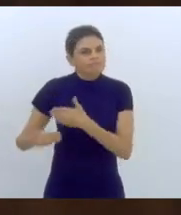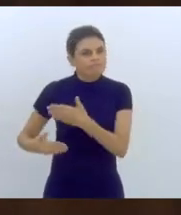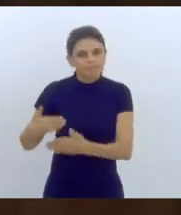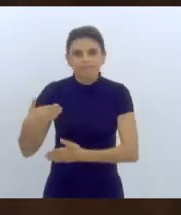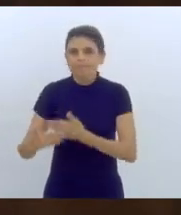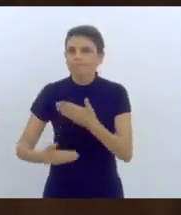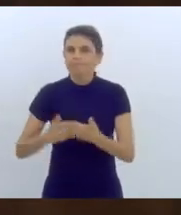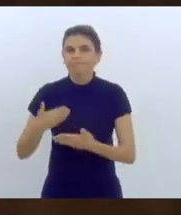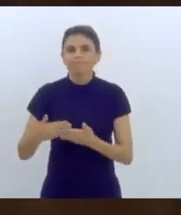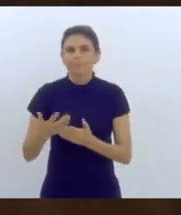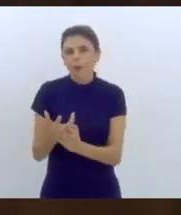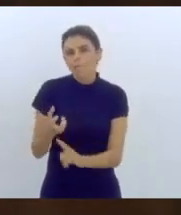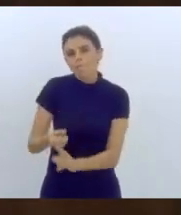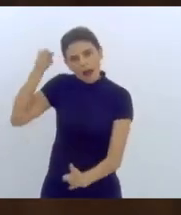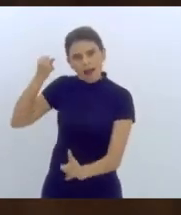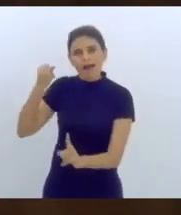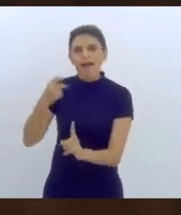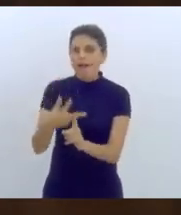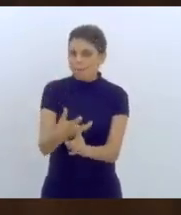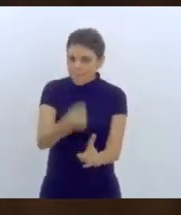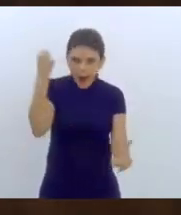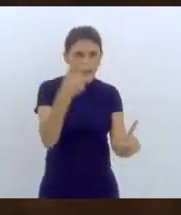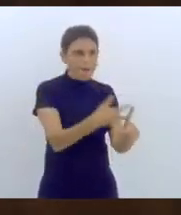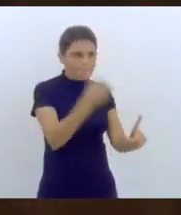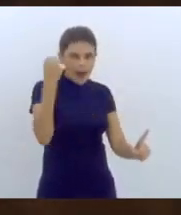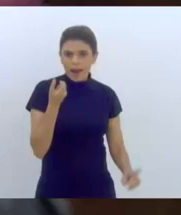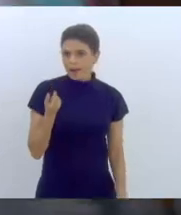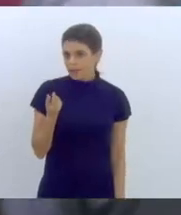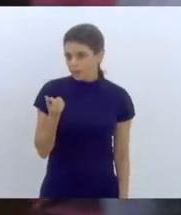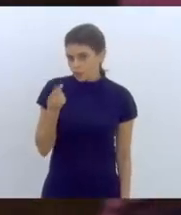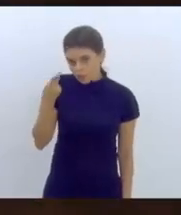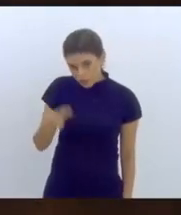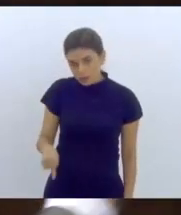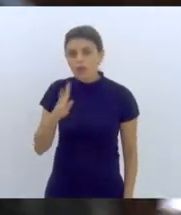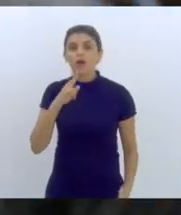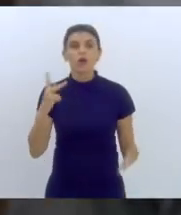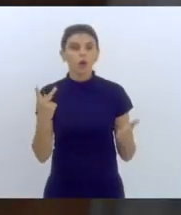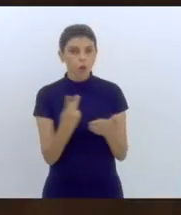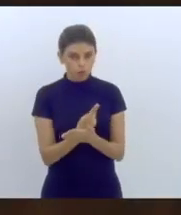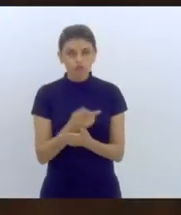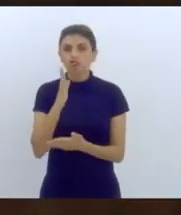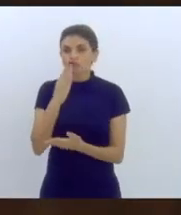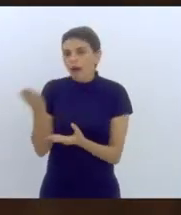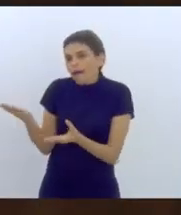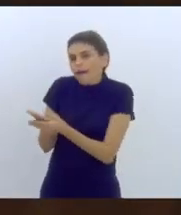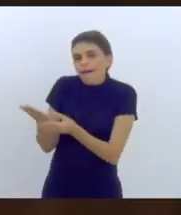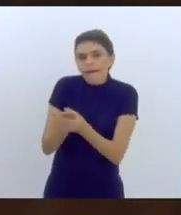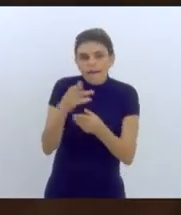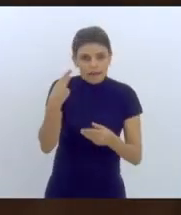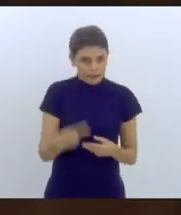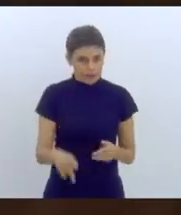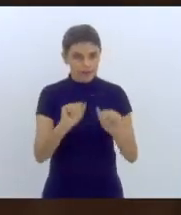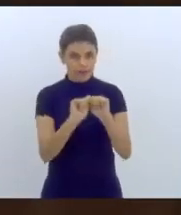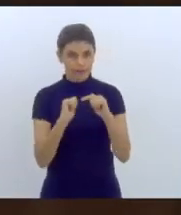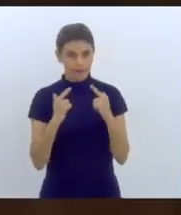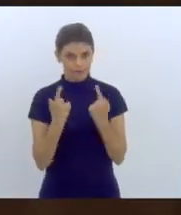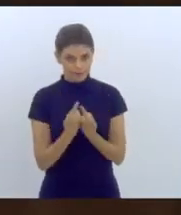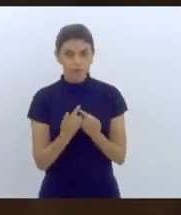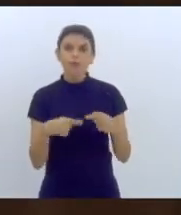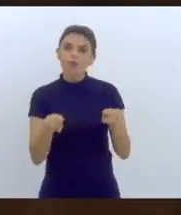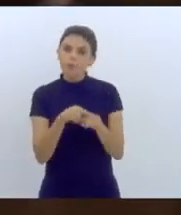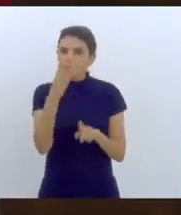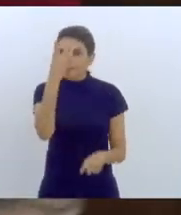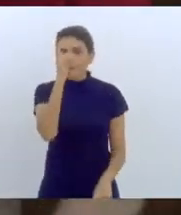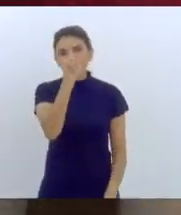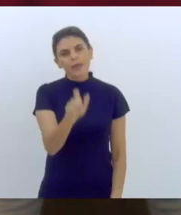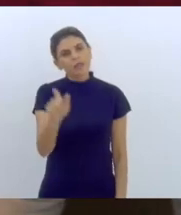com os estelionatários no estado do Rio de Janeiro. Diversos casos chegaram aqui até a Assembleia Legislativa de